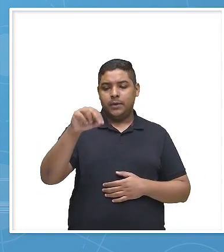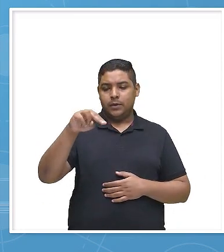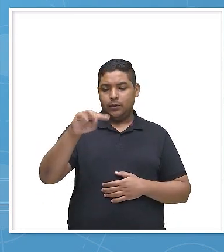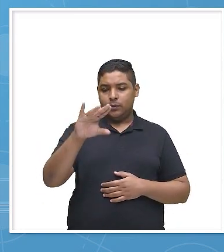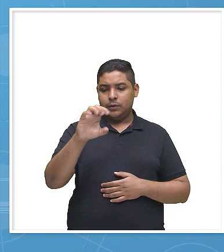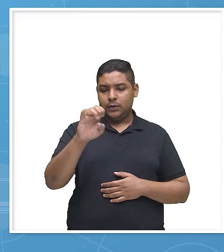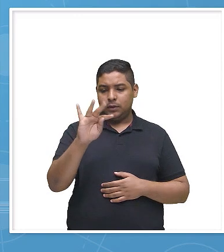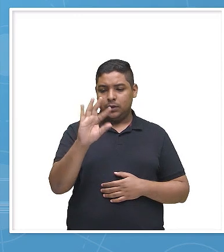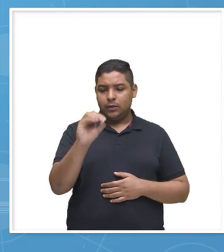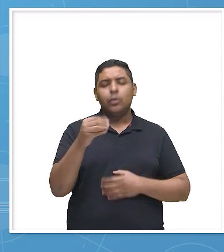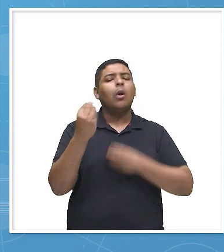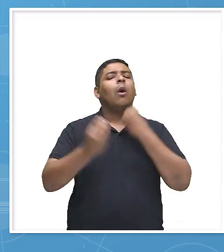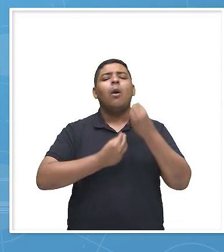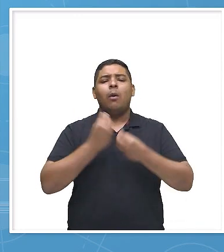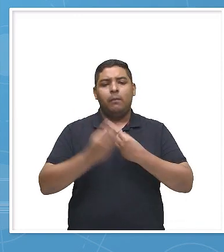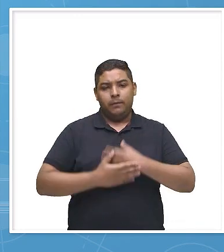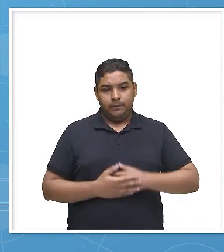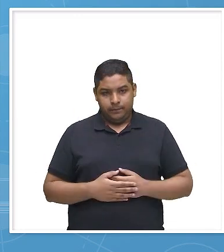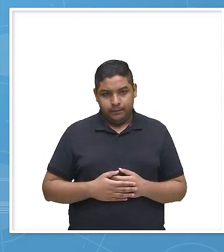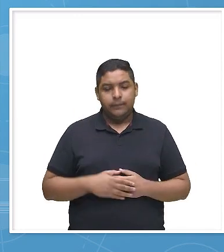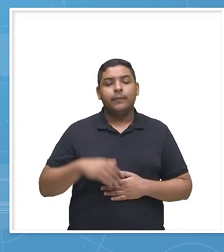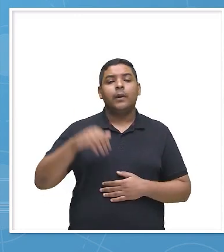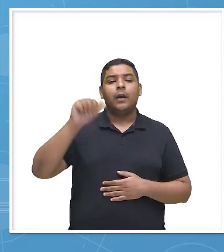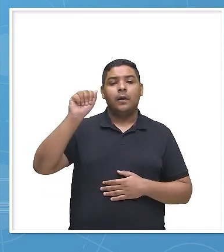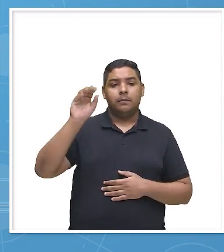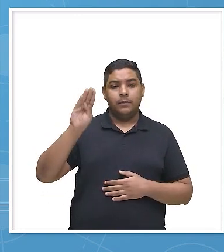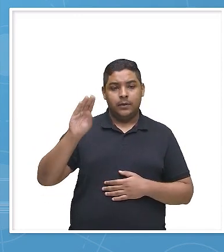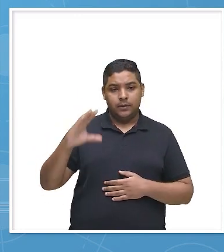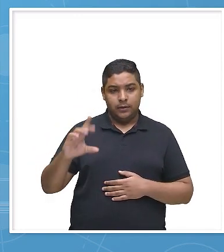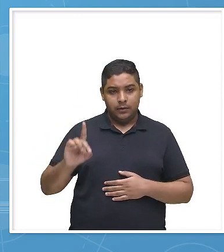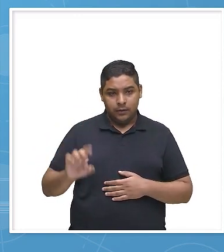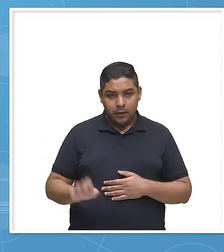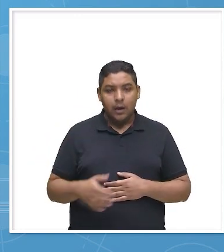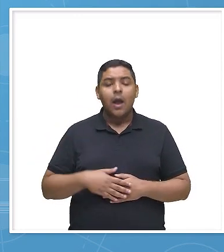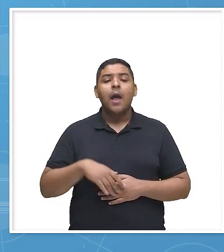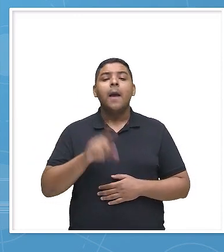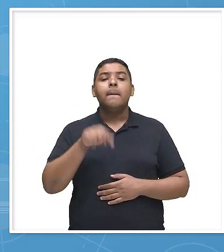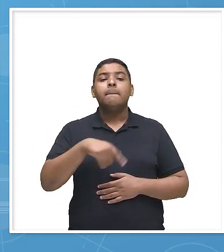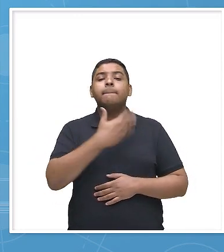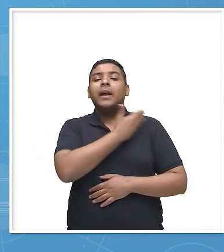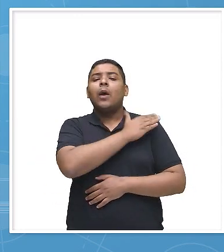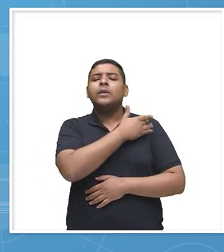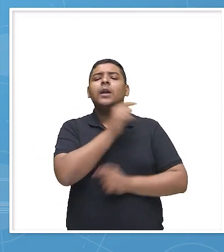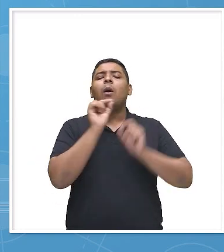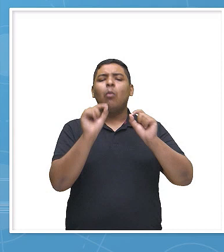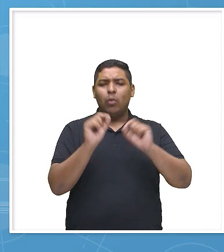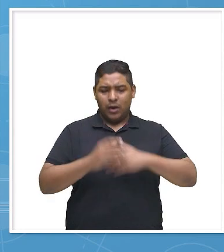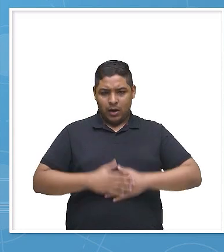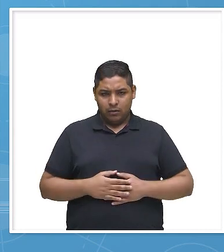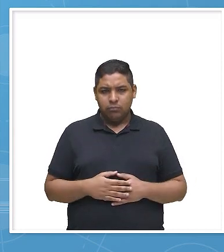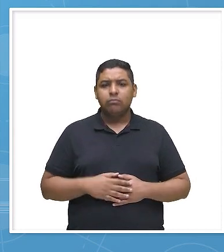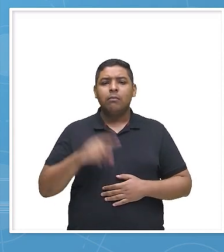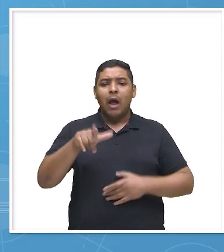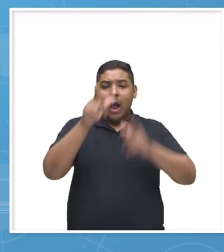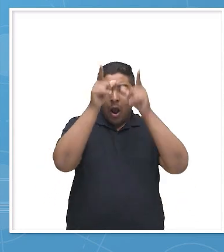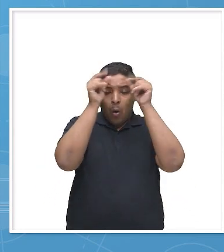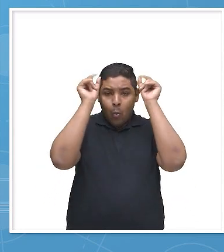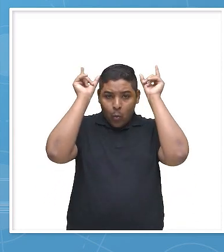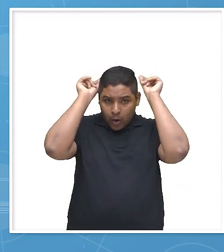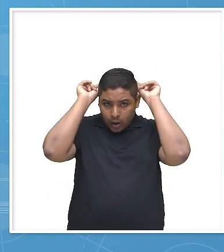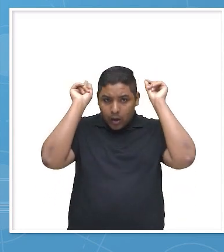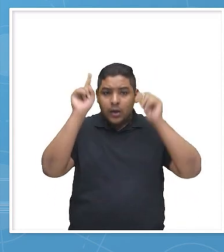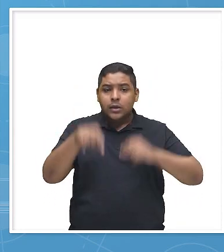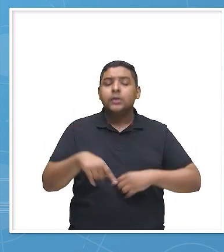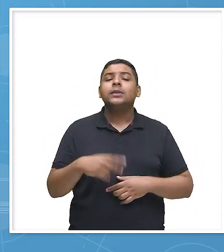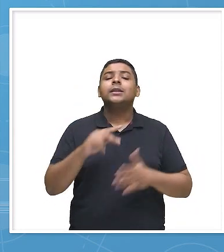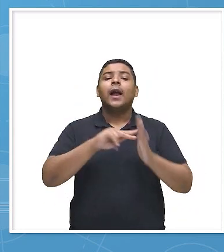A. Preconceito é uma palavra de origem grega que significa igualdade. Letra B.